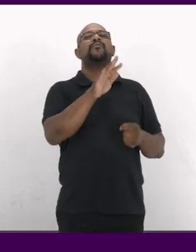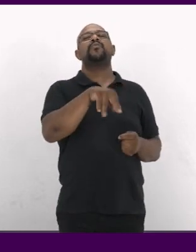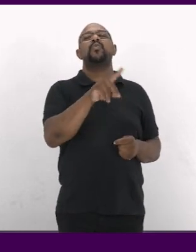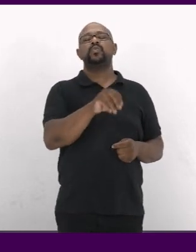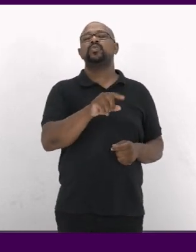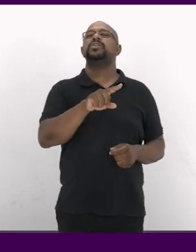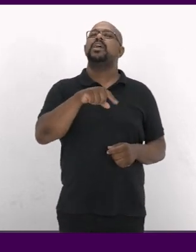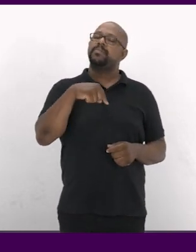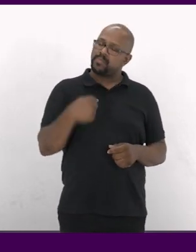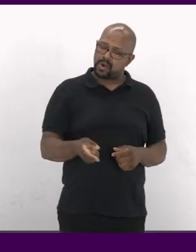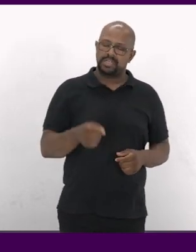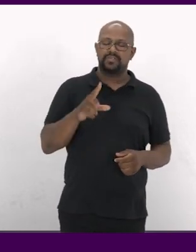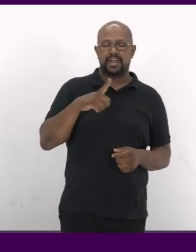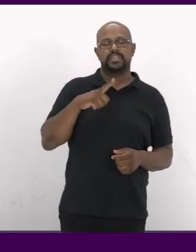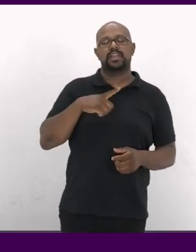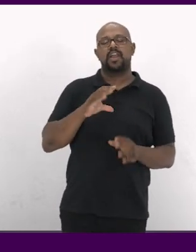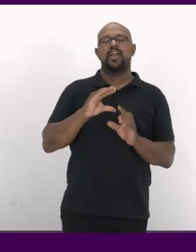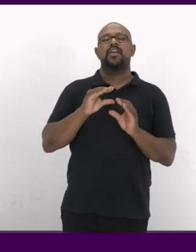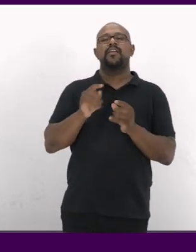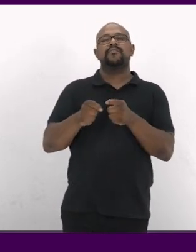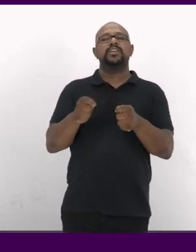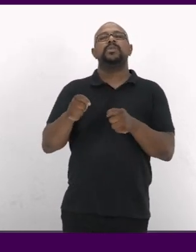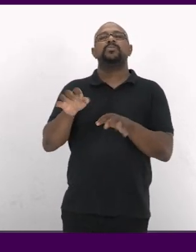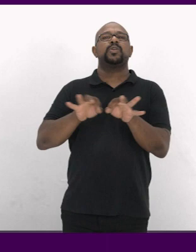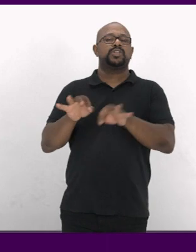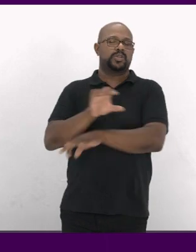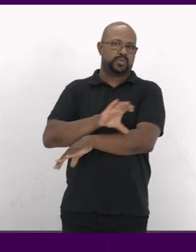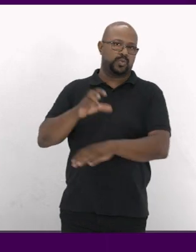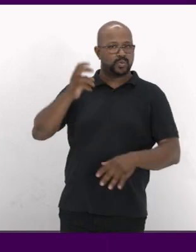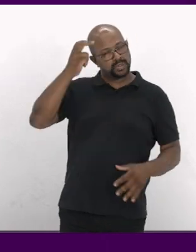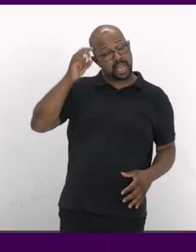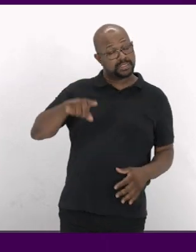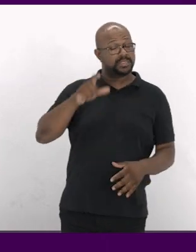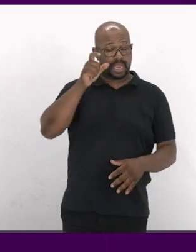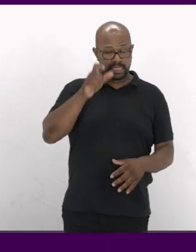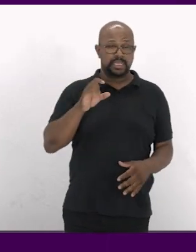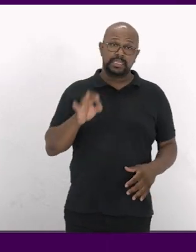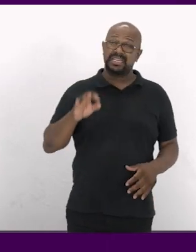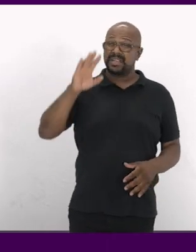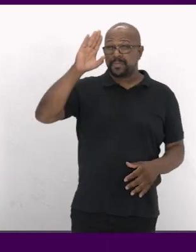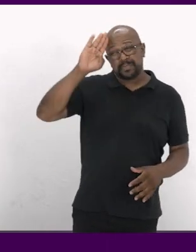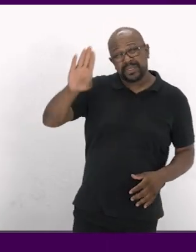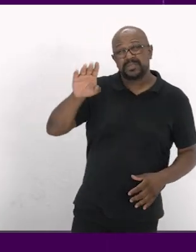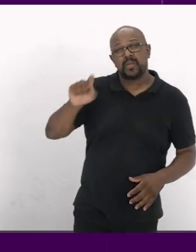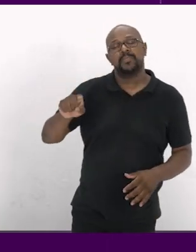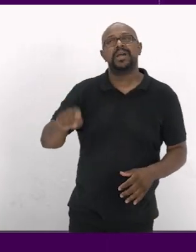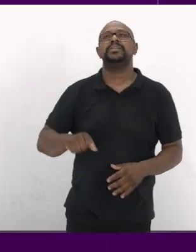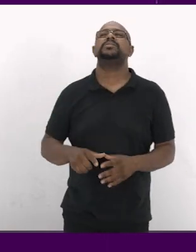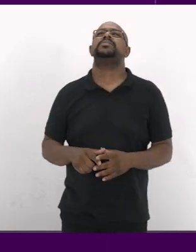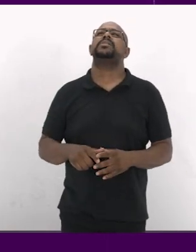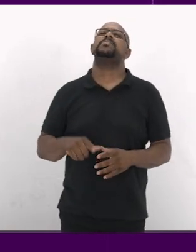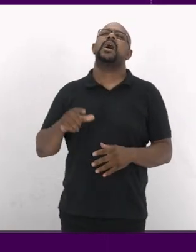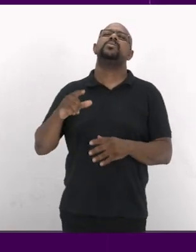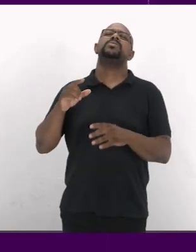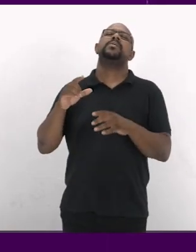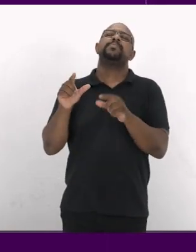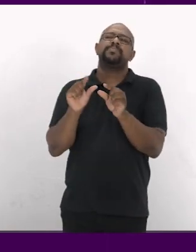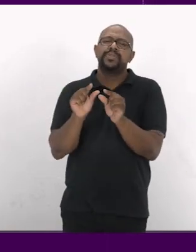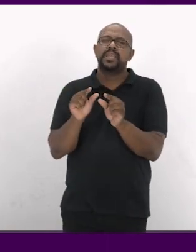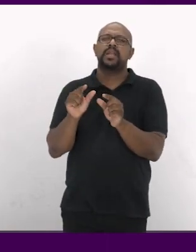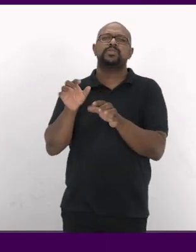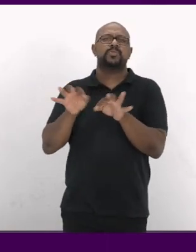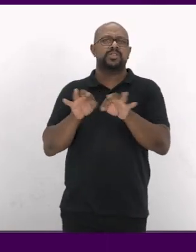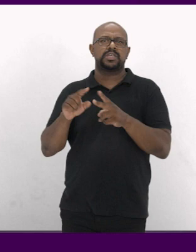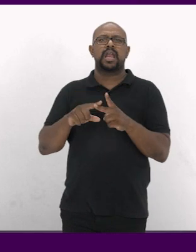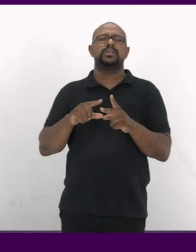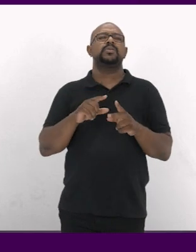um fundo que depois, para onde depois haveria um investimento em projetos culturais. Isso é interessante principalmente para os pequenos